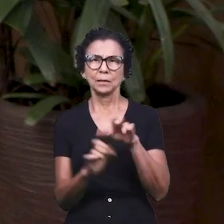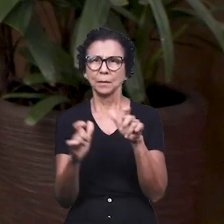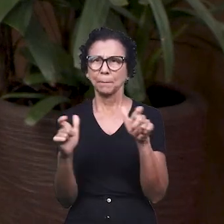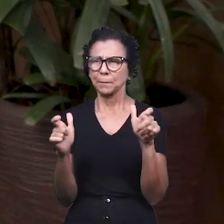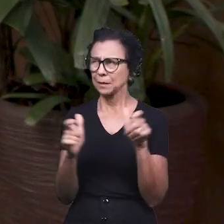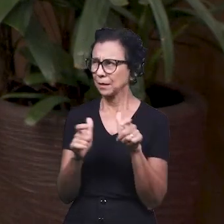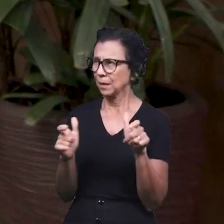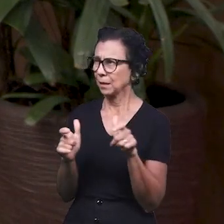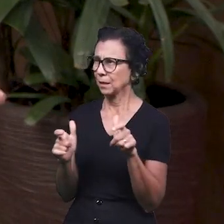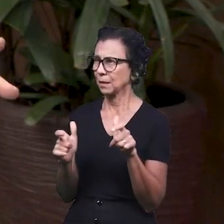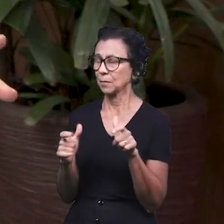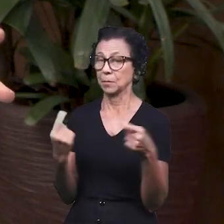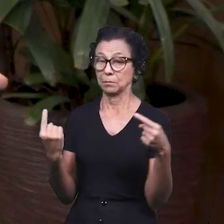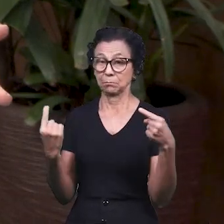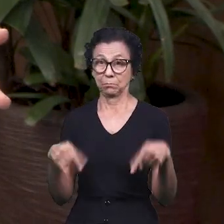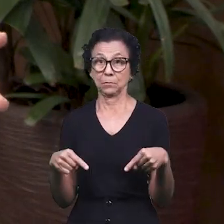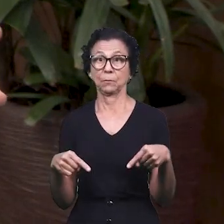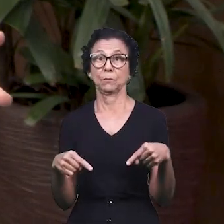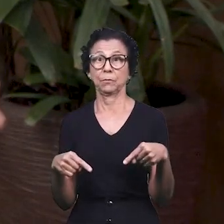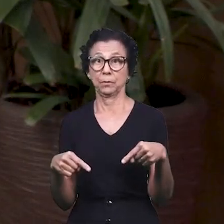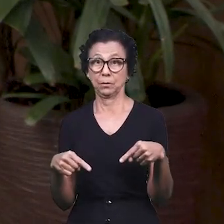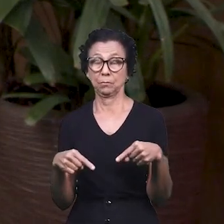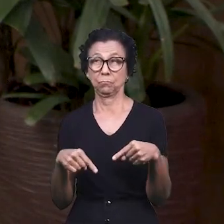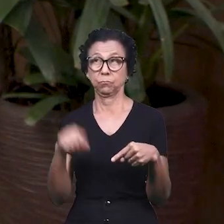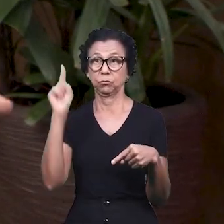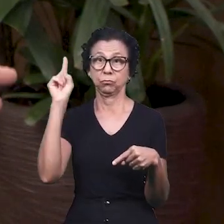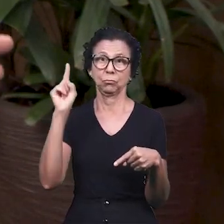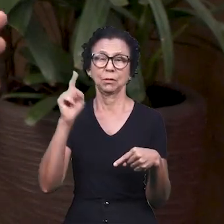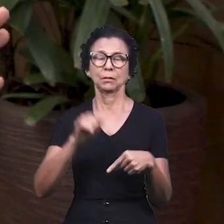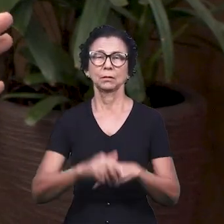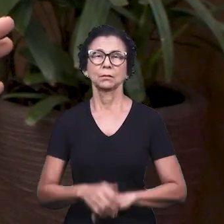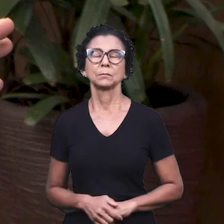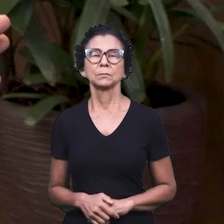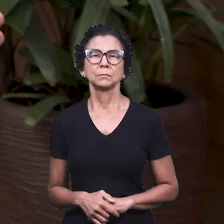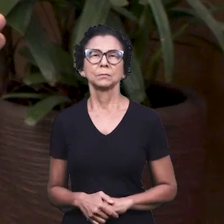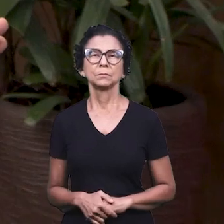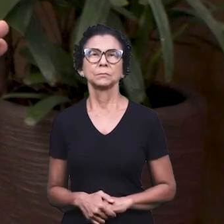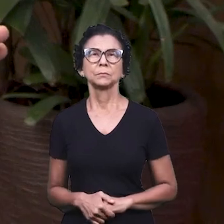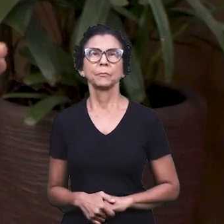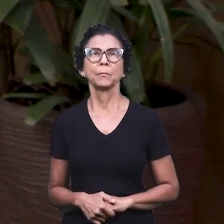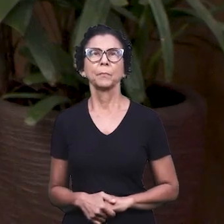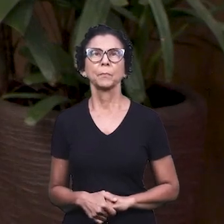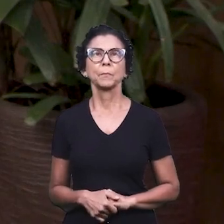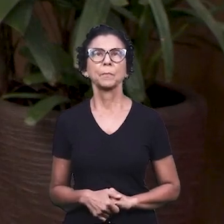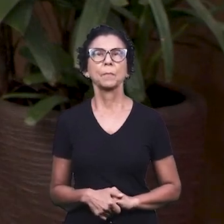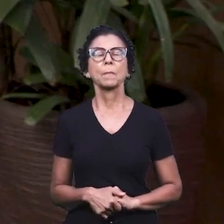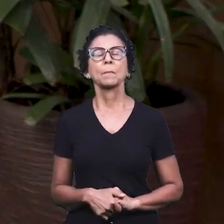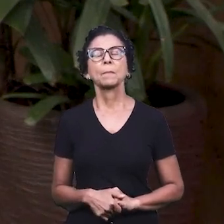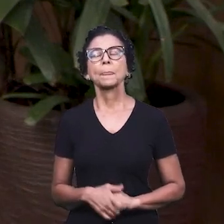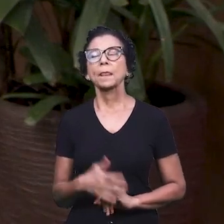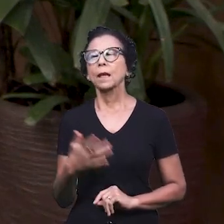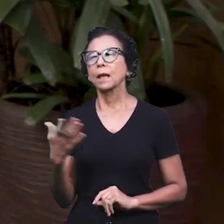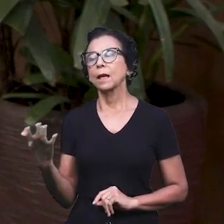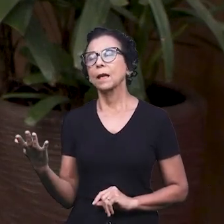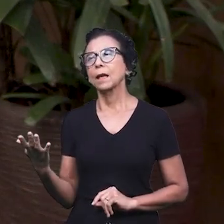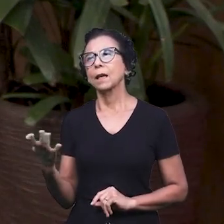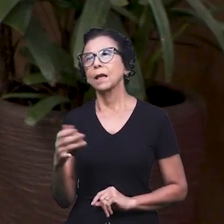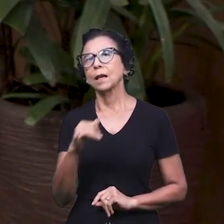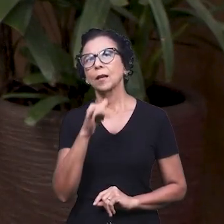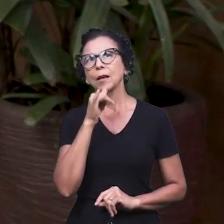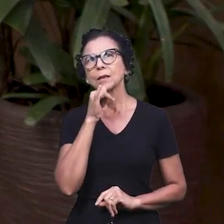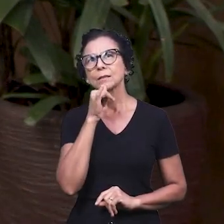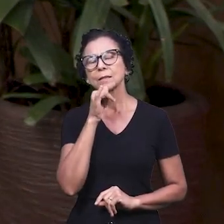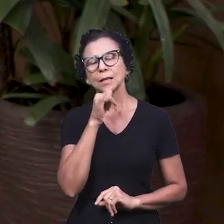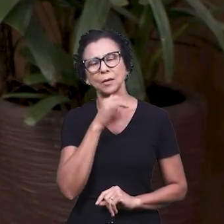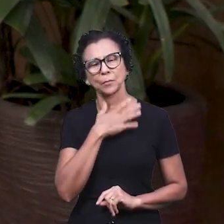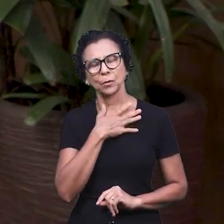Mas assim, os desafios são grandes, imagino, como estamos falando aqui. Agora, quando é que vocês dizem